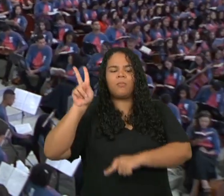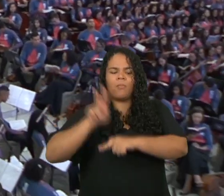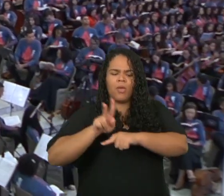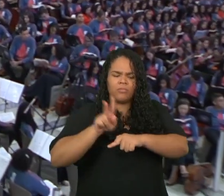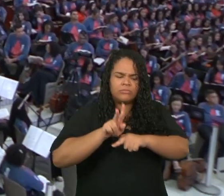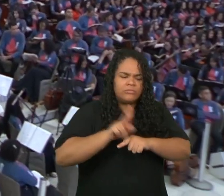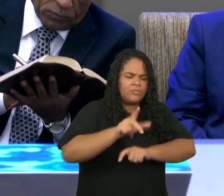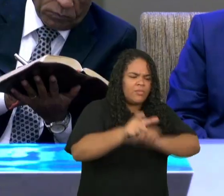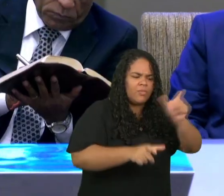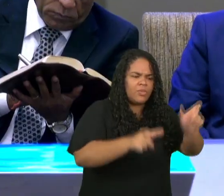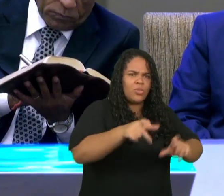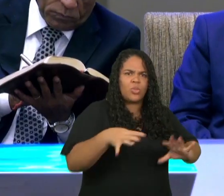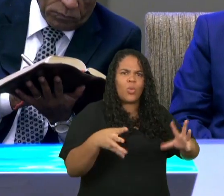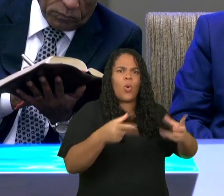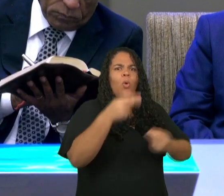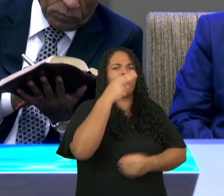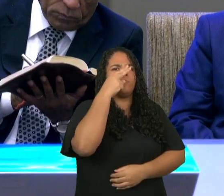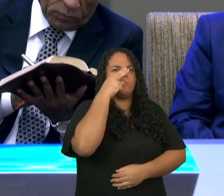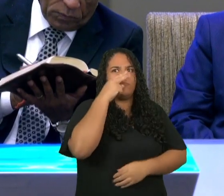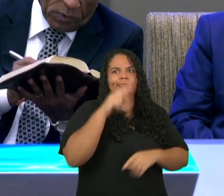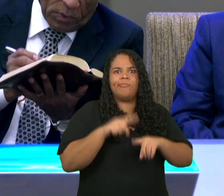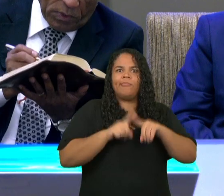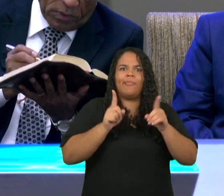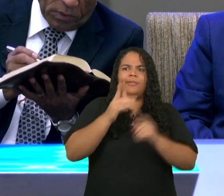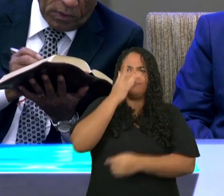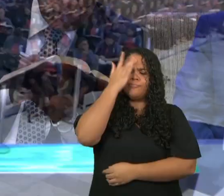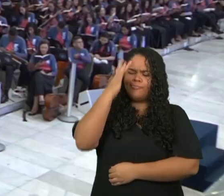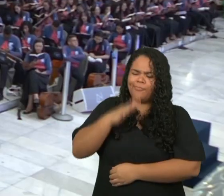Mas a descendência dos ímpios será o quê?